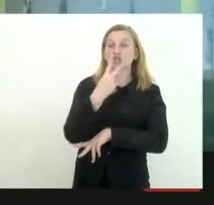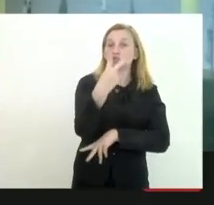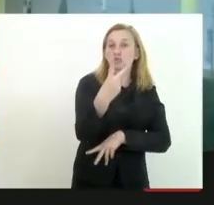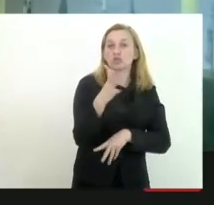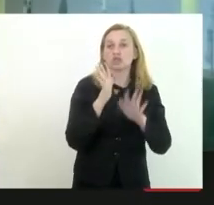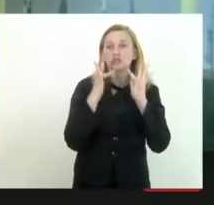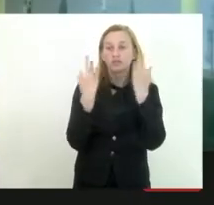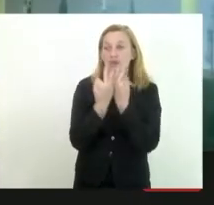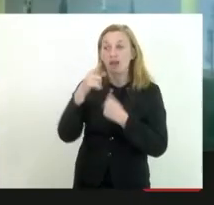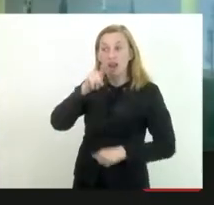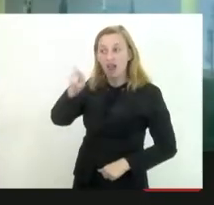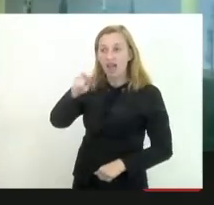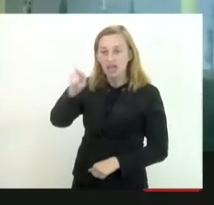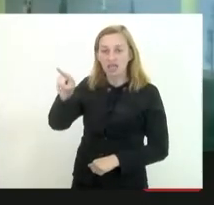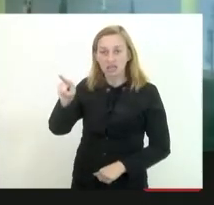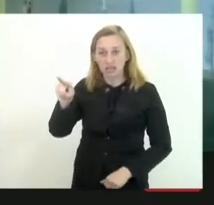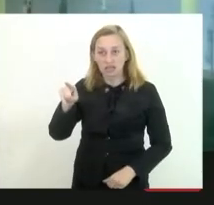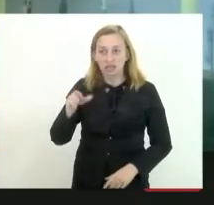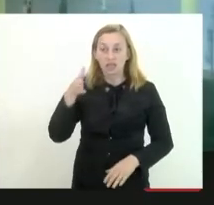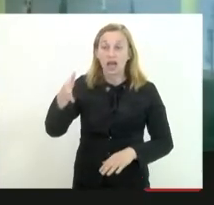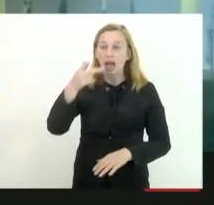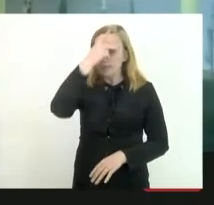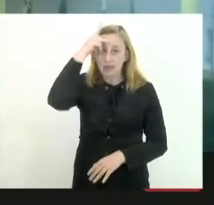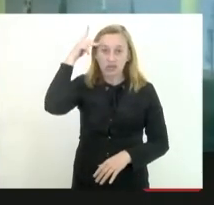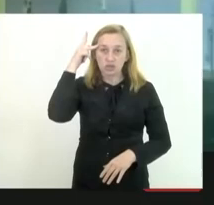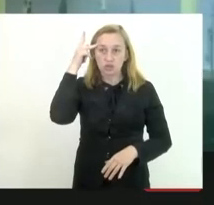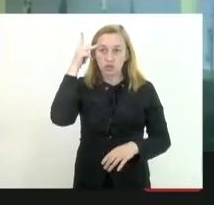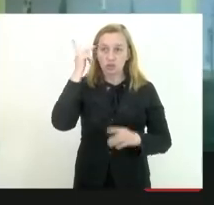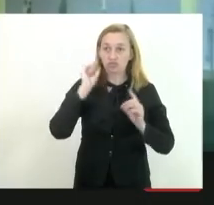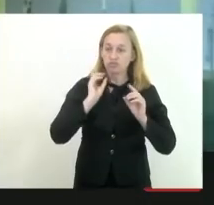cima. E aí uma pessoa da recepção